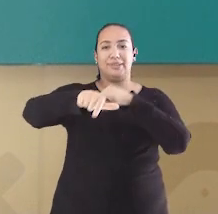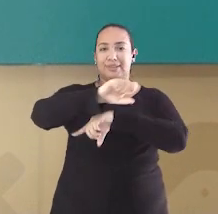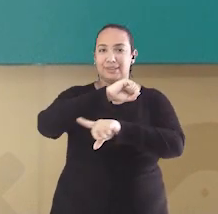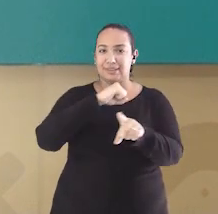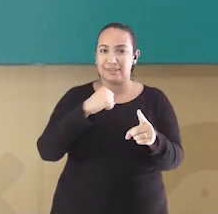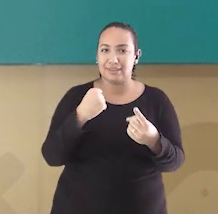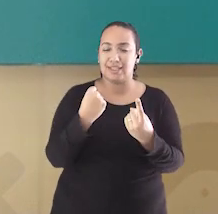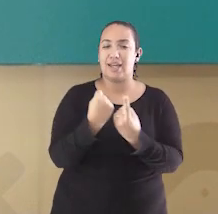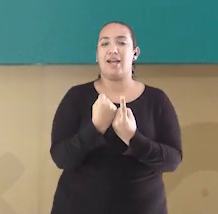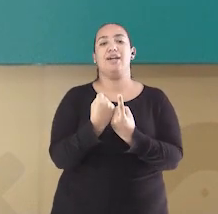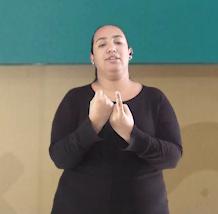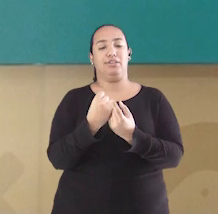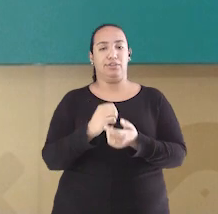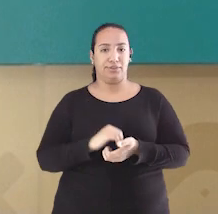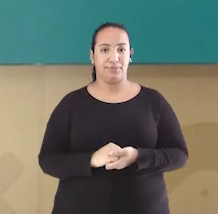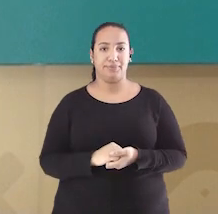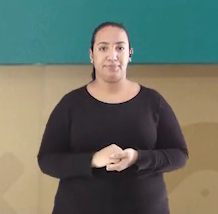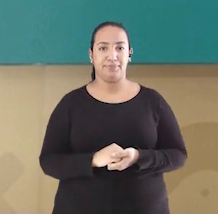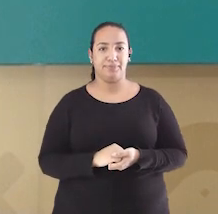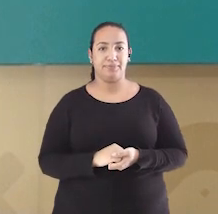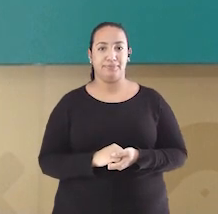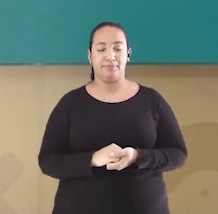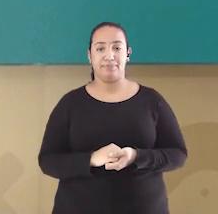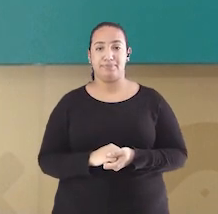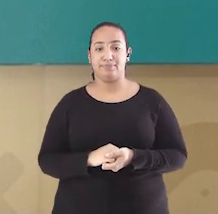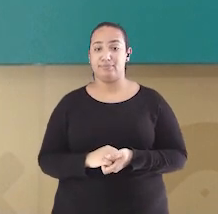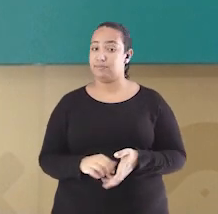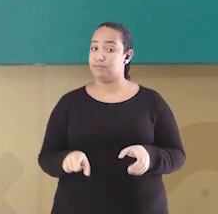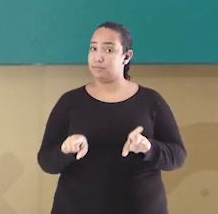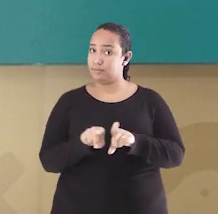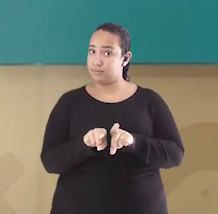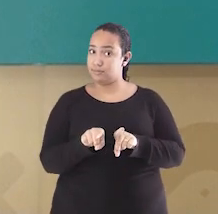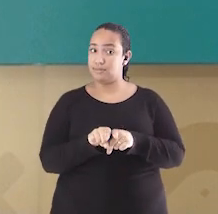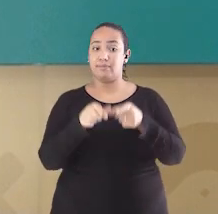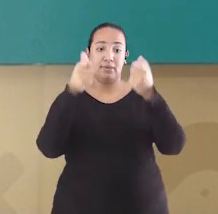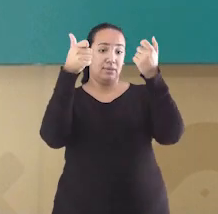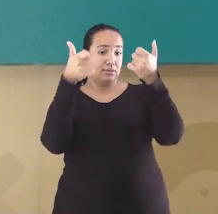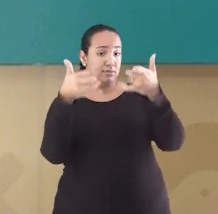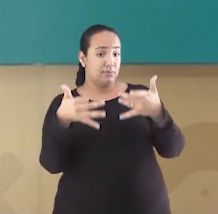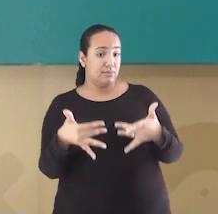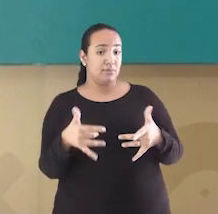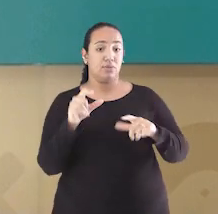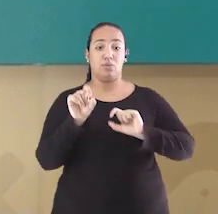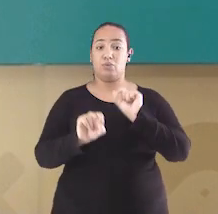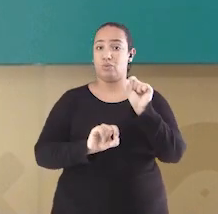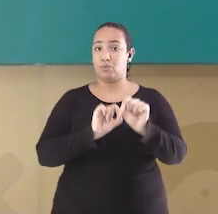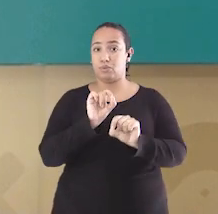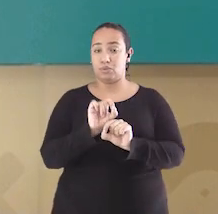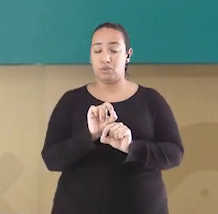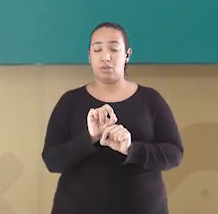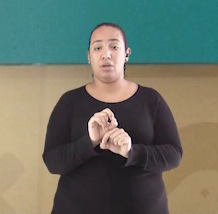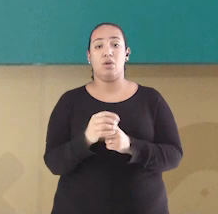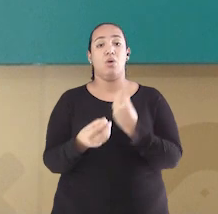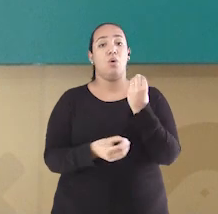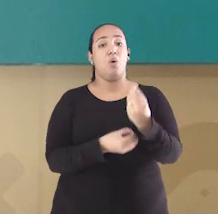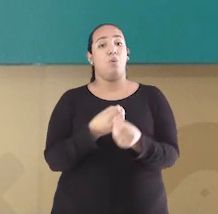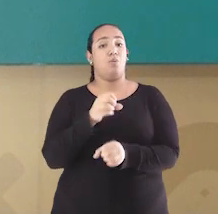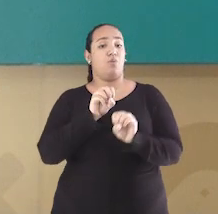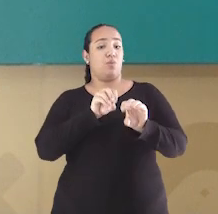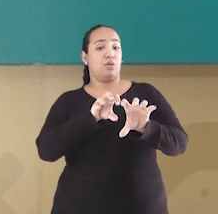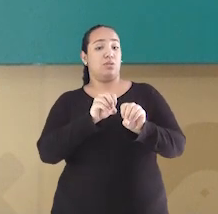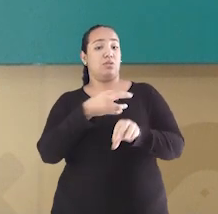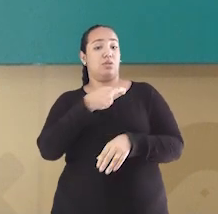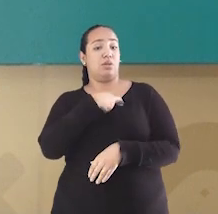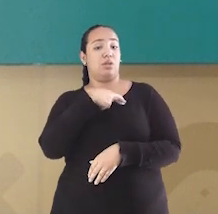com o nosso próximo, etc. Discorremos ou comentamos também sobre a contribuição do ensino religioso